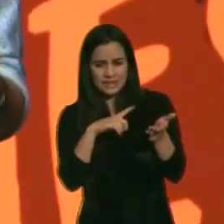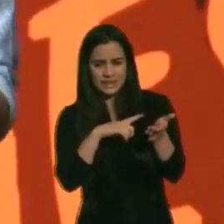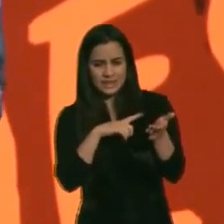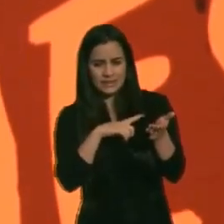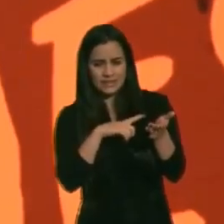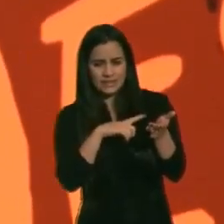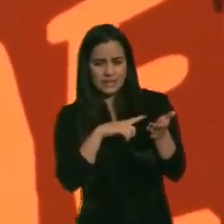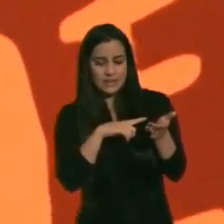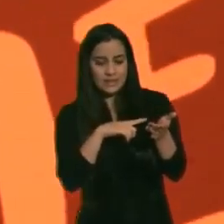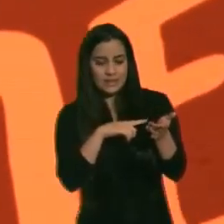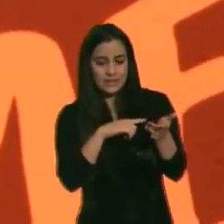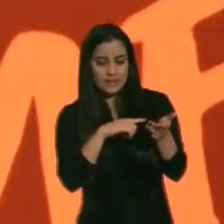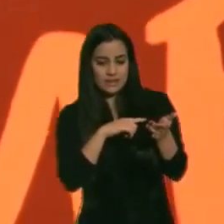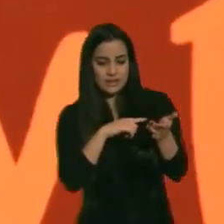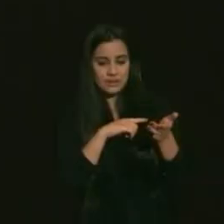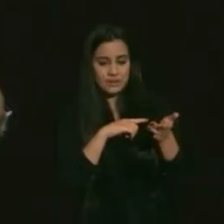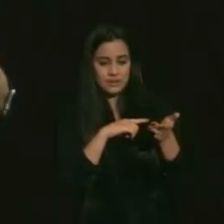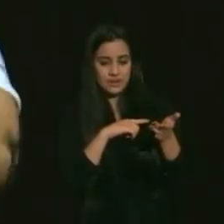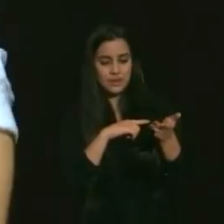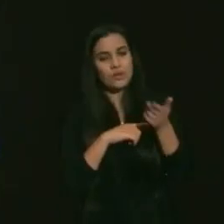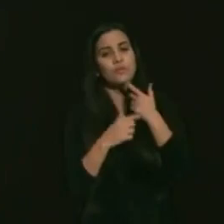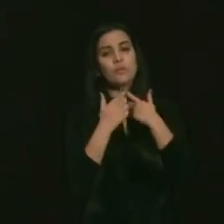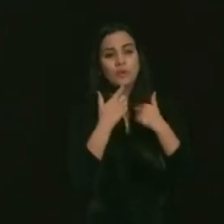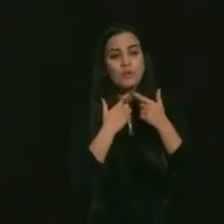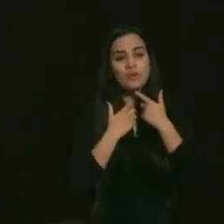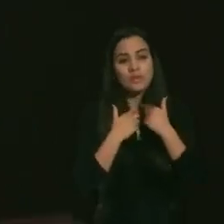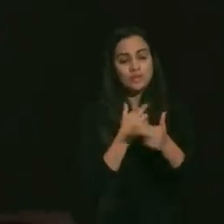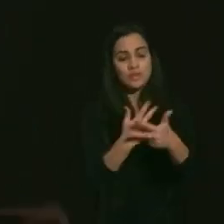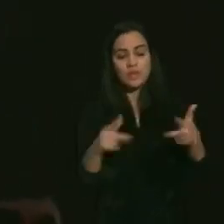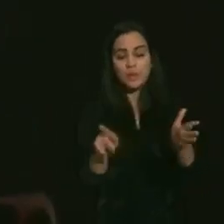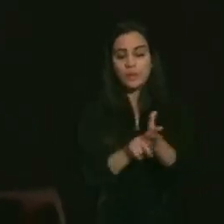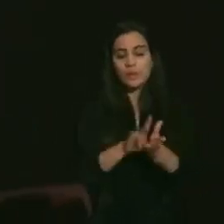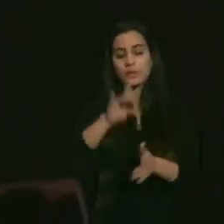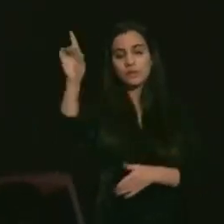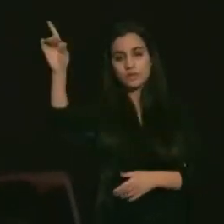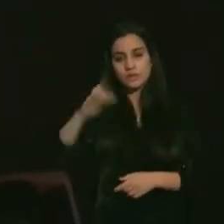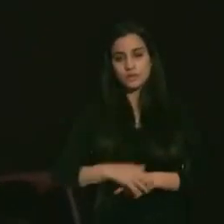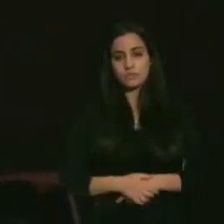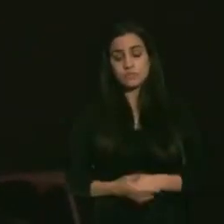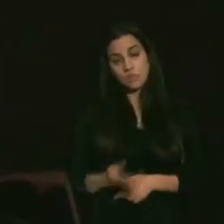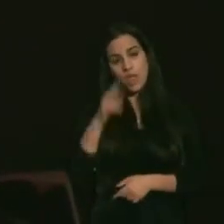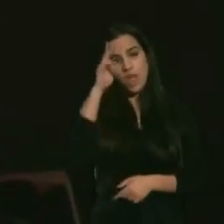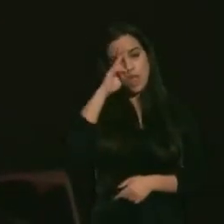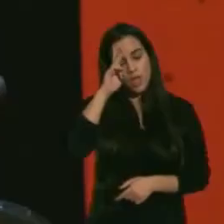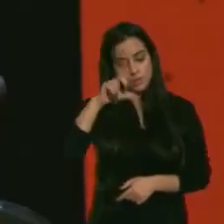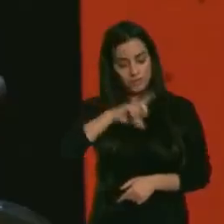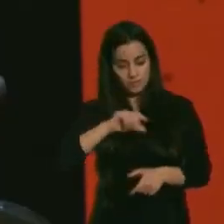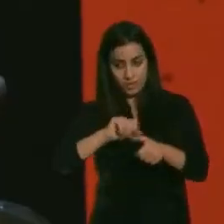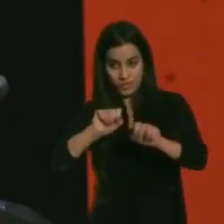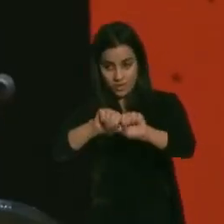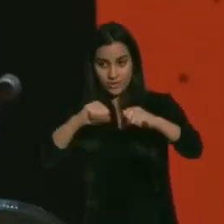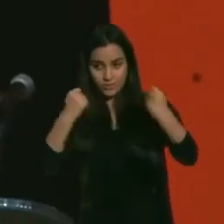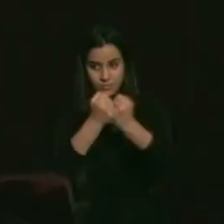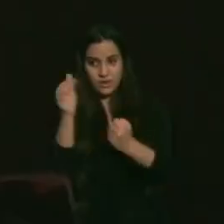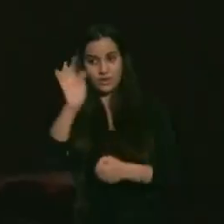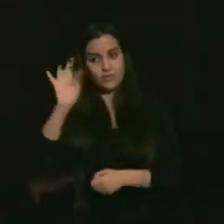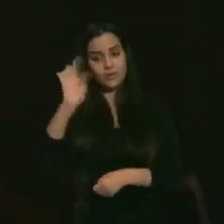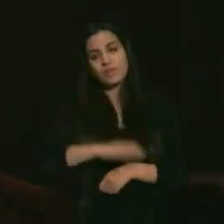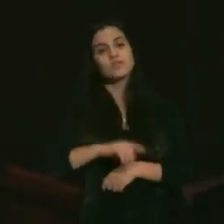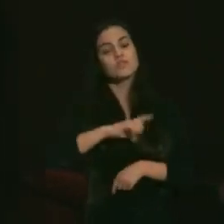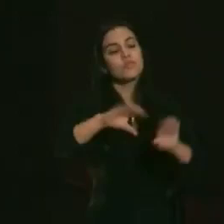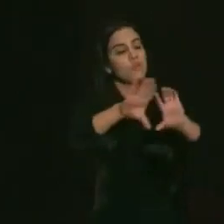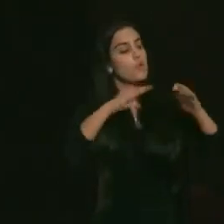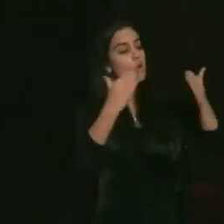e sede das coisas de Deus. Eu lembro no seminário, teve um congresso na